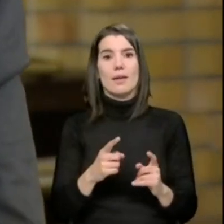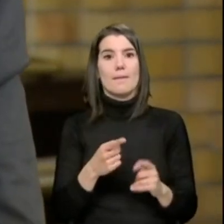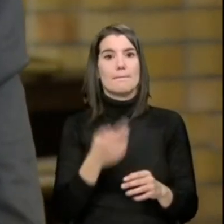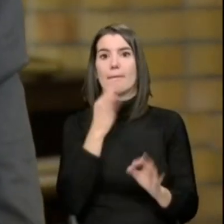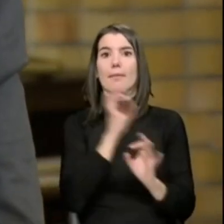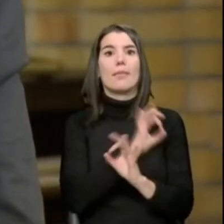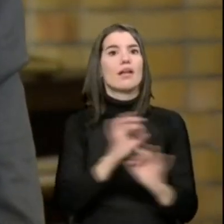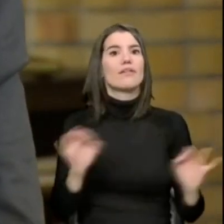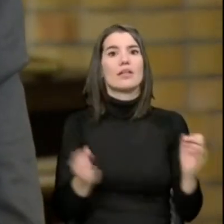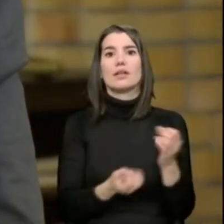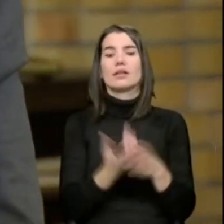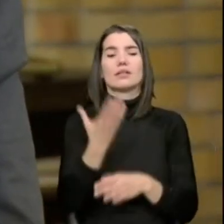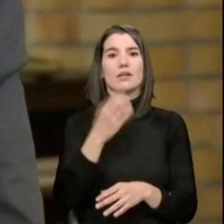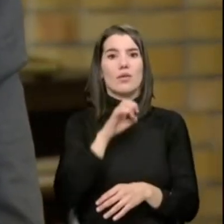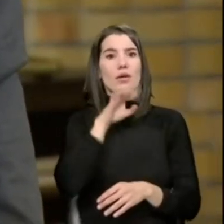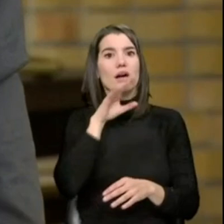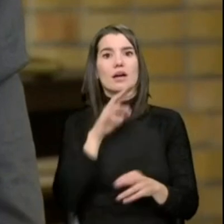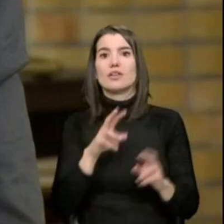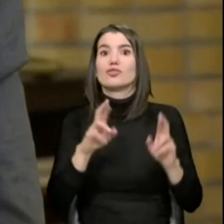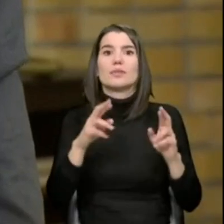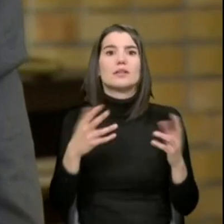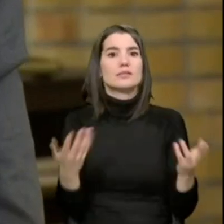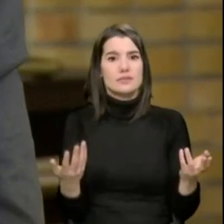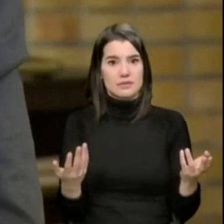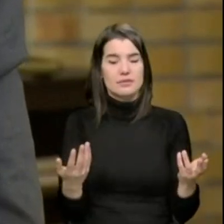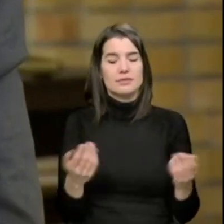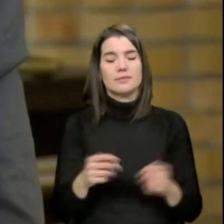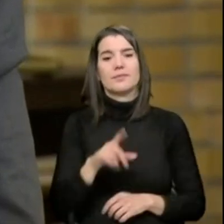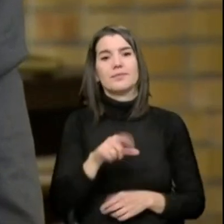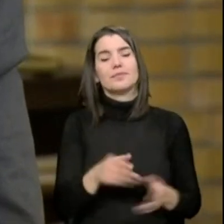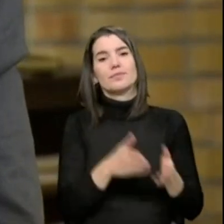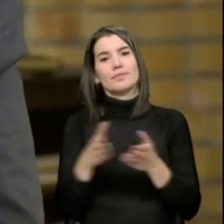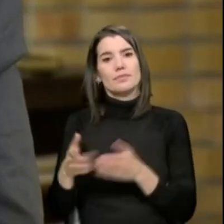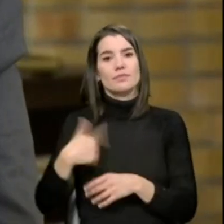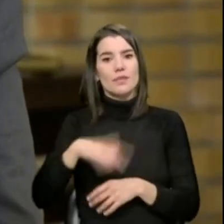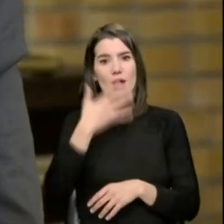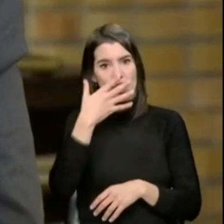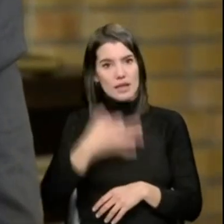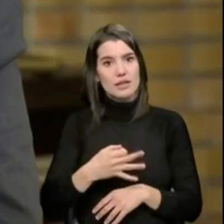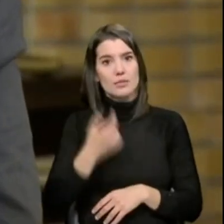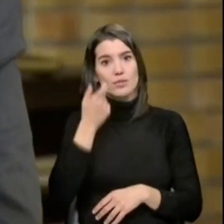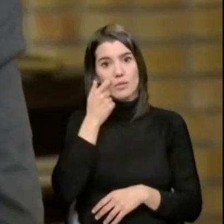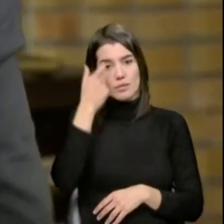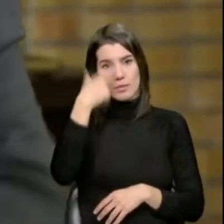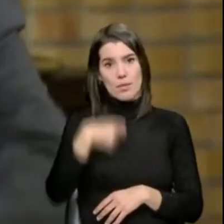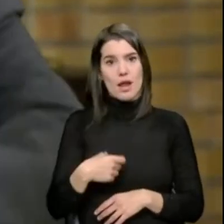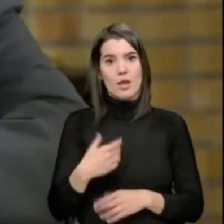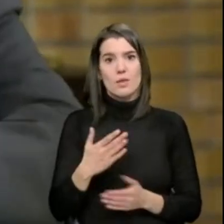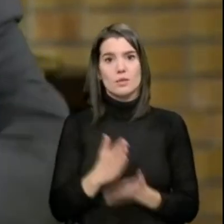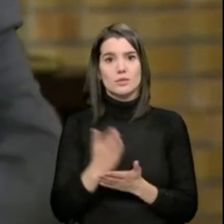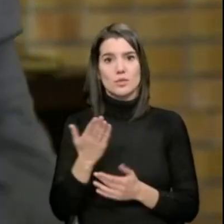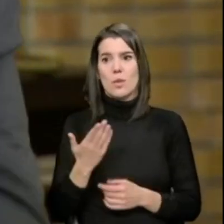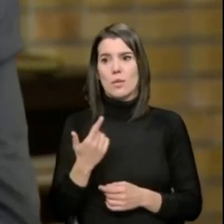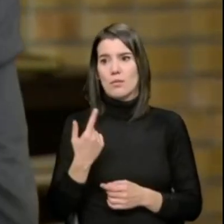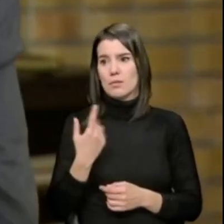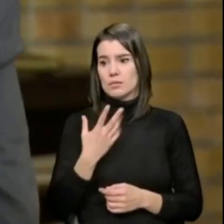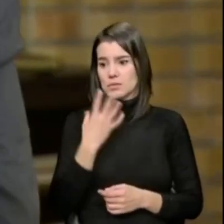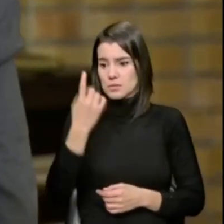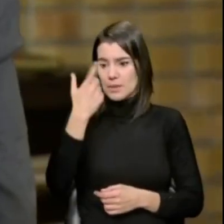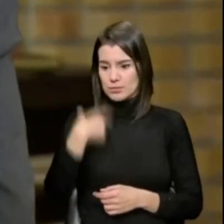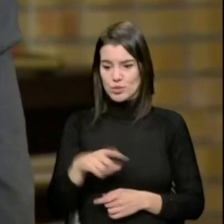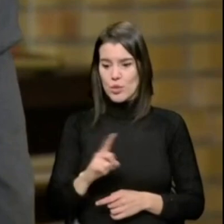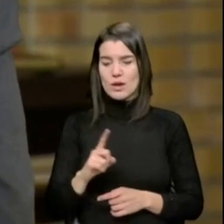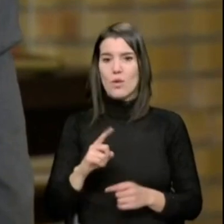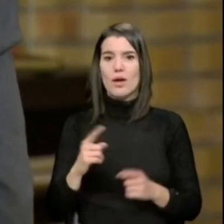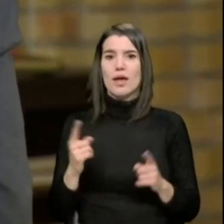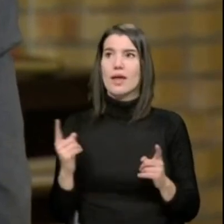maravilha, de um espanto, de uma esperança. Por outro lado, também acreditamos que este ser humano não é só o indivíduo, mas é uma comunhão, por